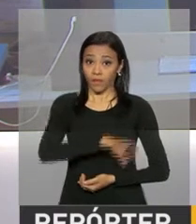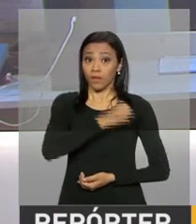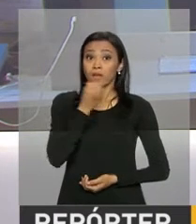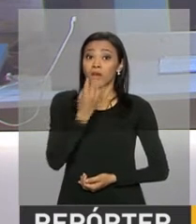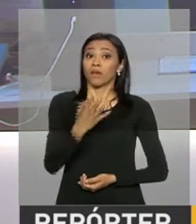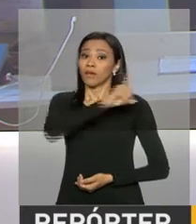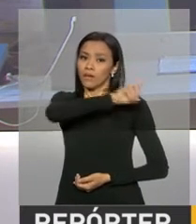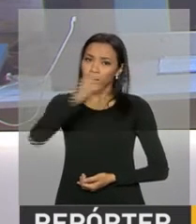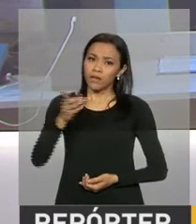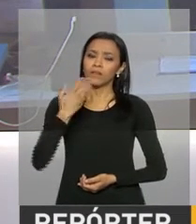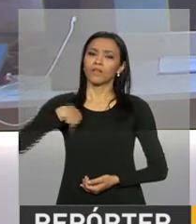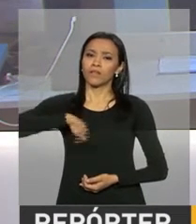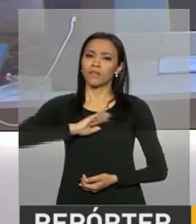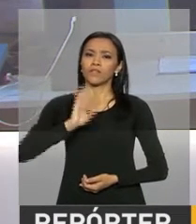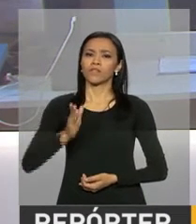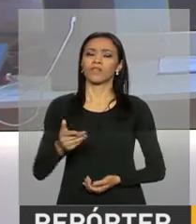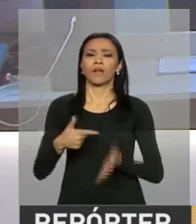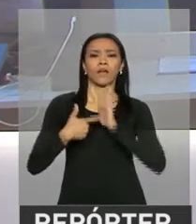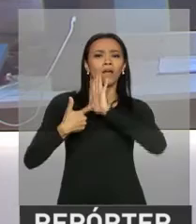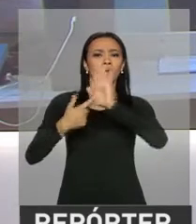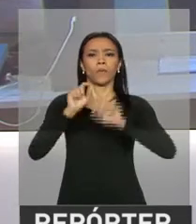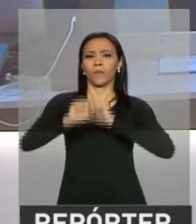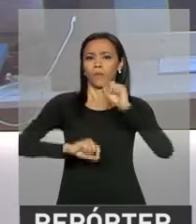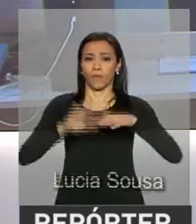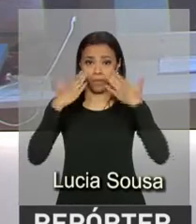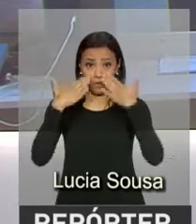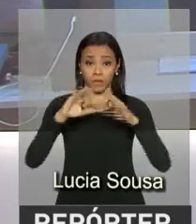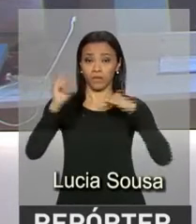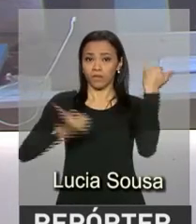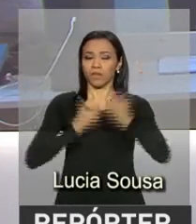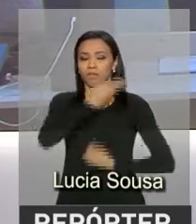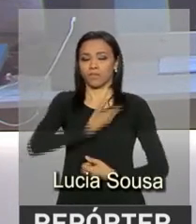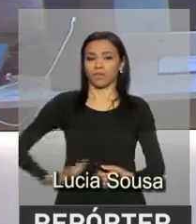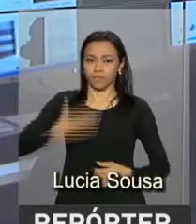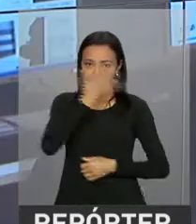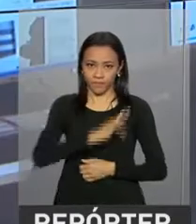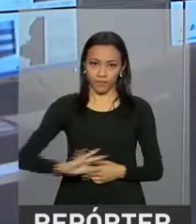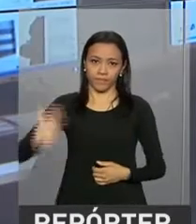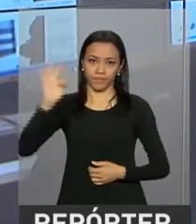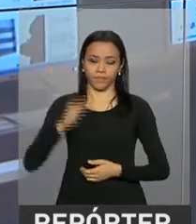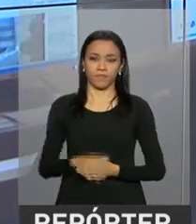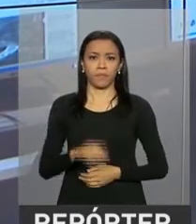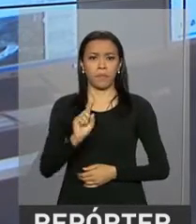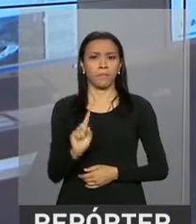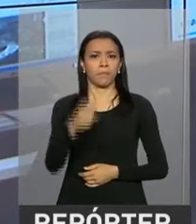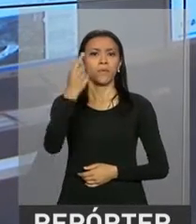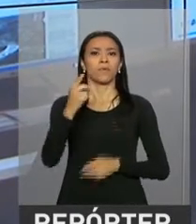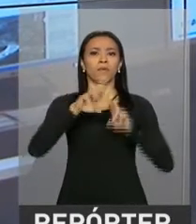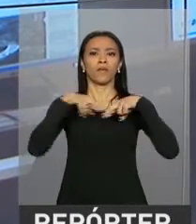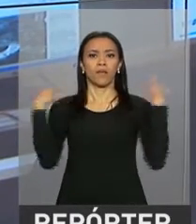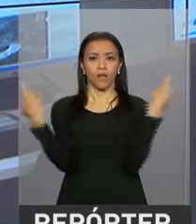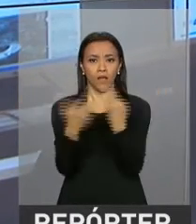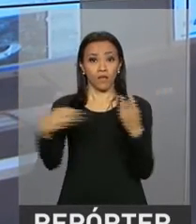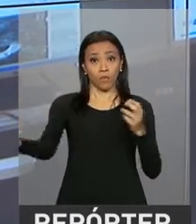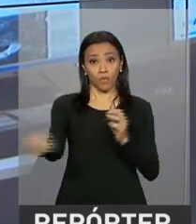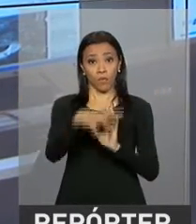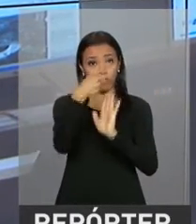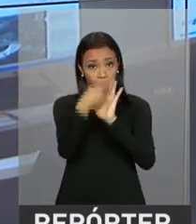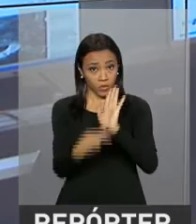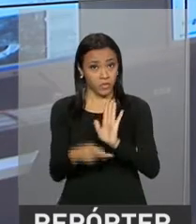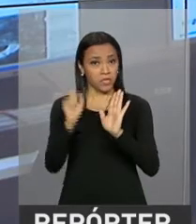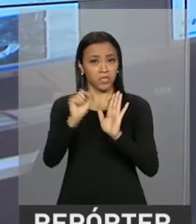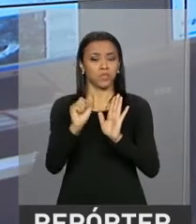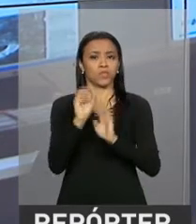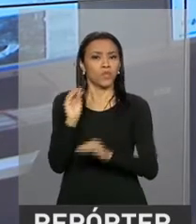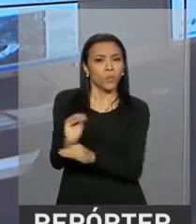Olá, bom dia. Estamos de volta com o repórter NBR e as notícias do governo federal. A primeira reunião do novo projeto de